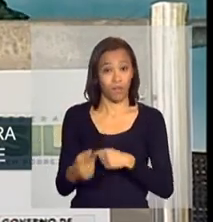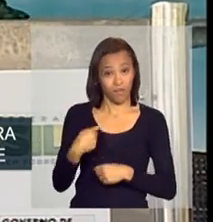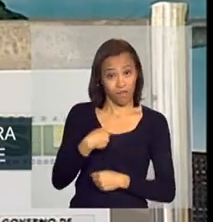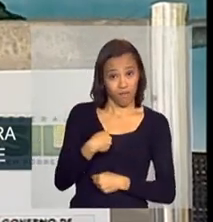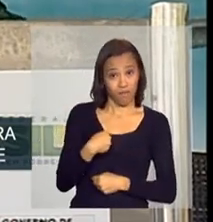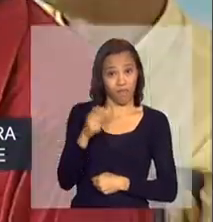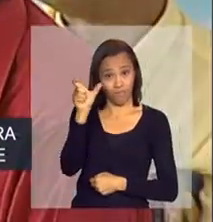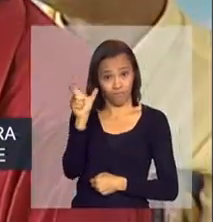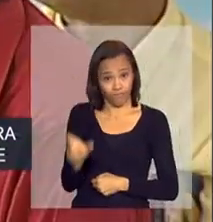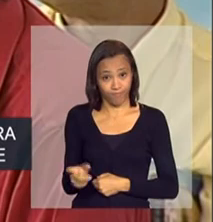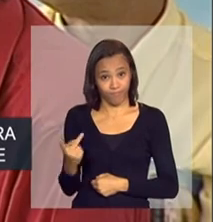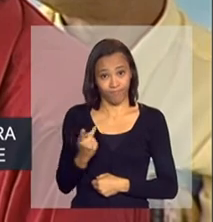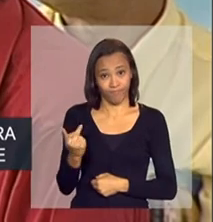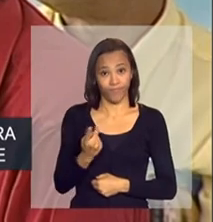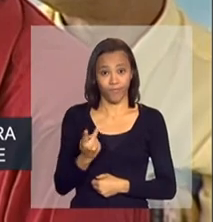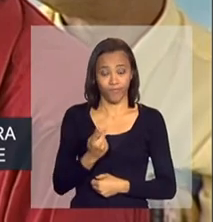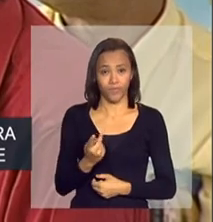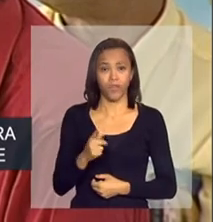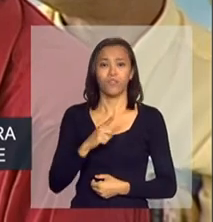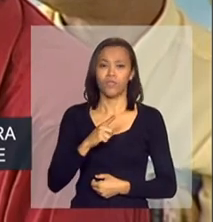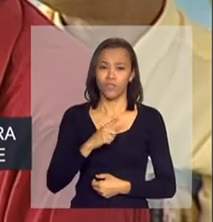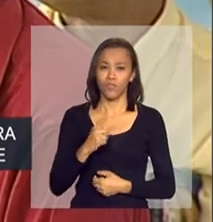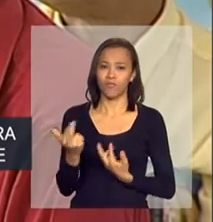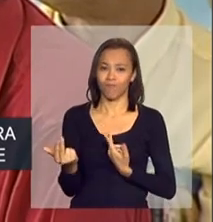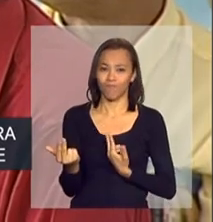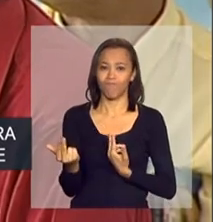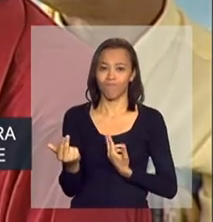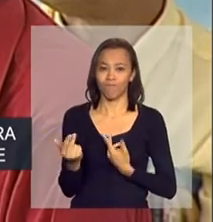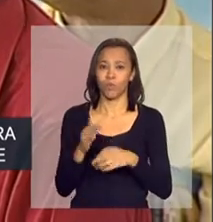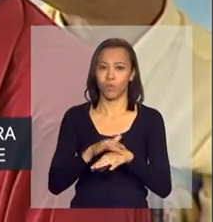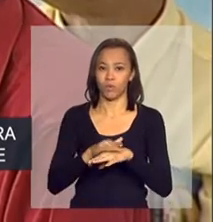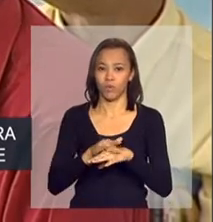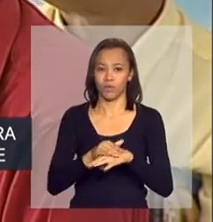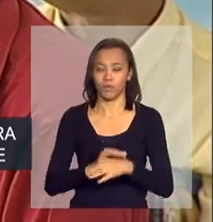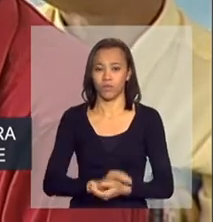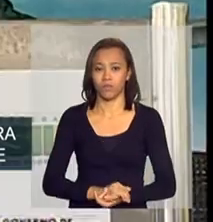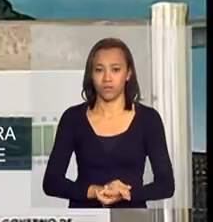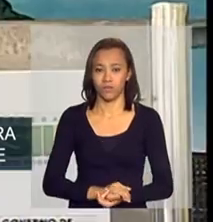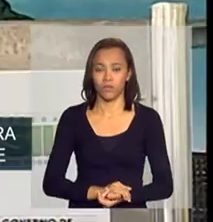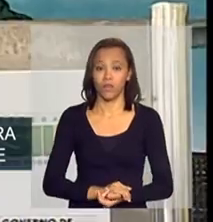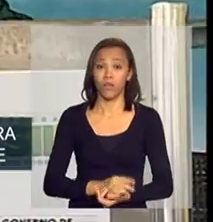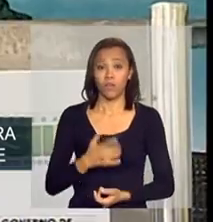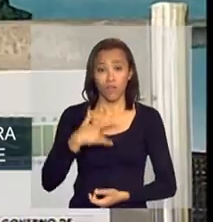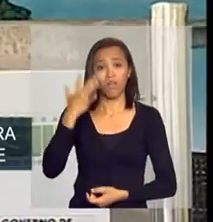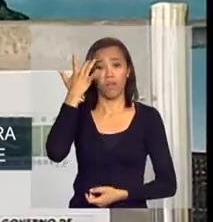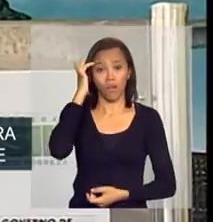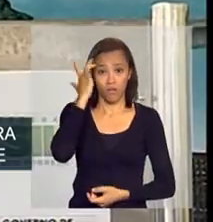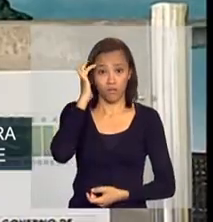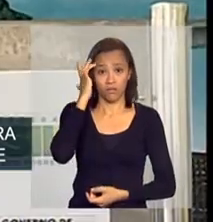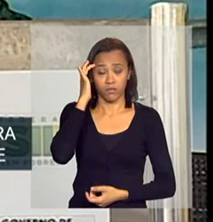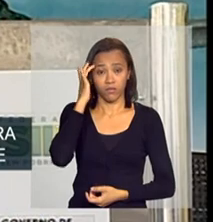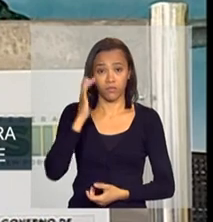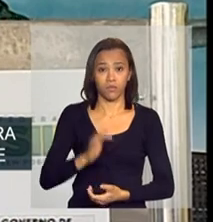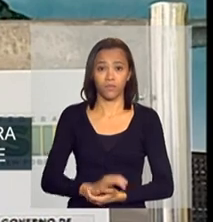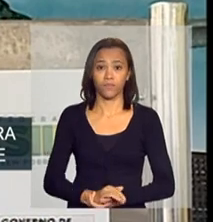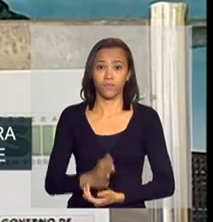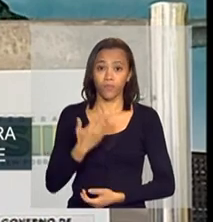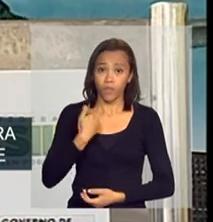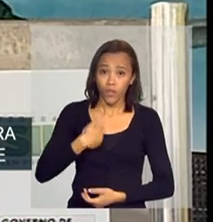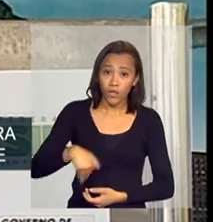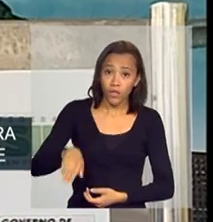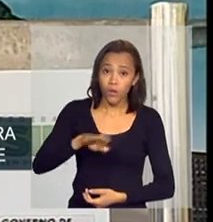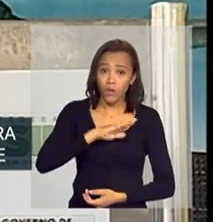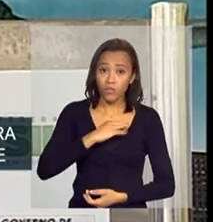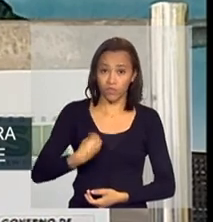Deda tivemos a mesma doença. E eu acho que nós estamos